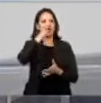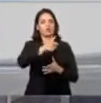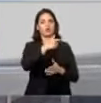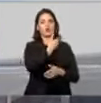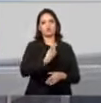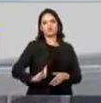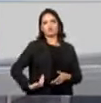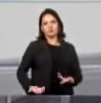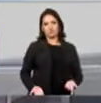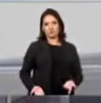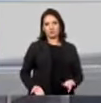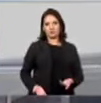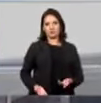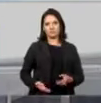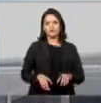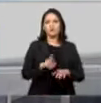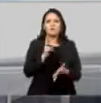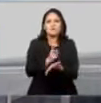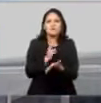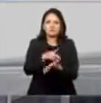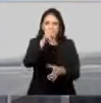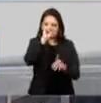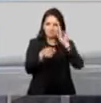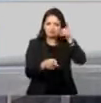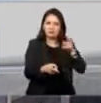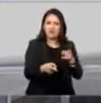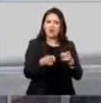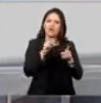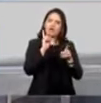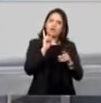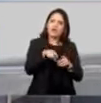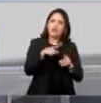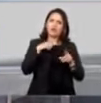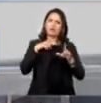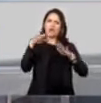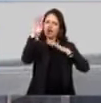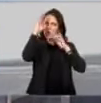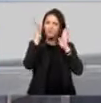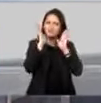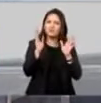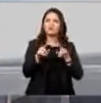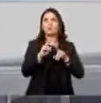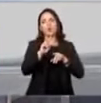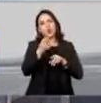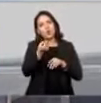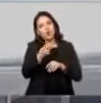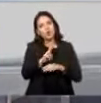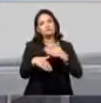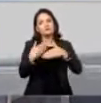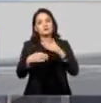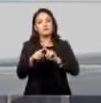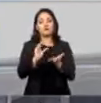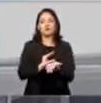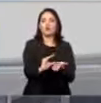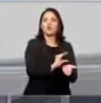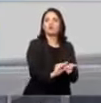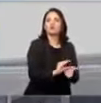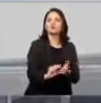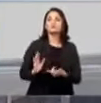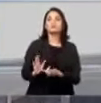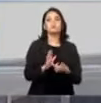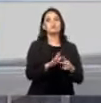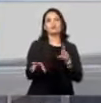Sejam os mandatários progressistas ou conservadores, o investimento de tais recursos deve refletir a diversidade da nação